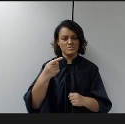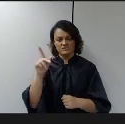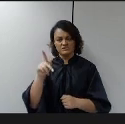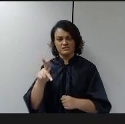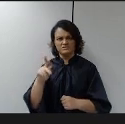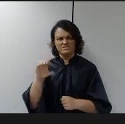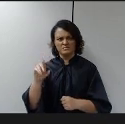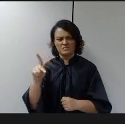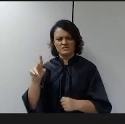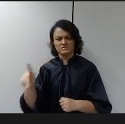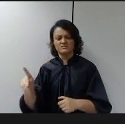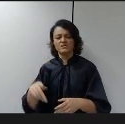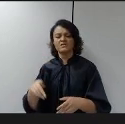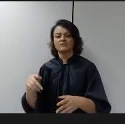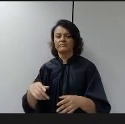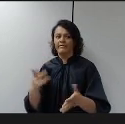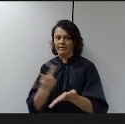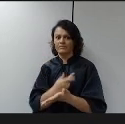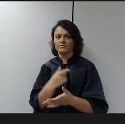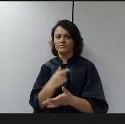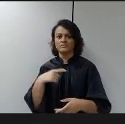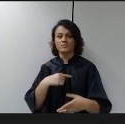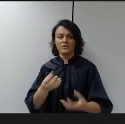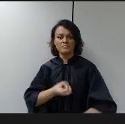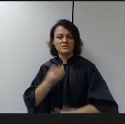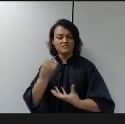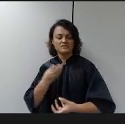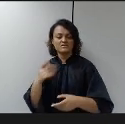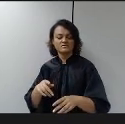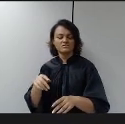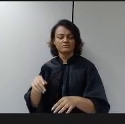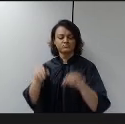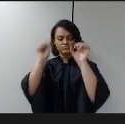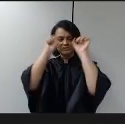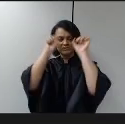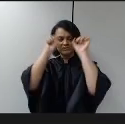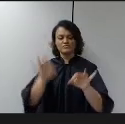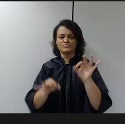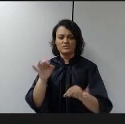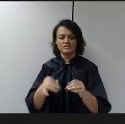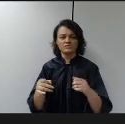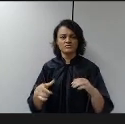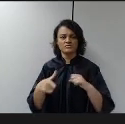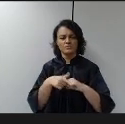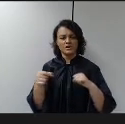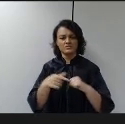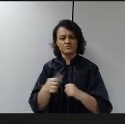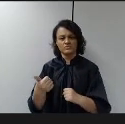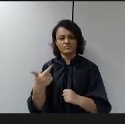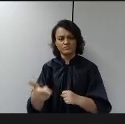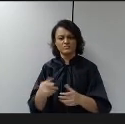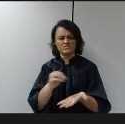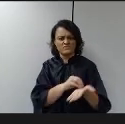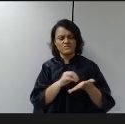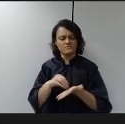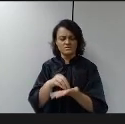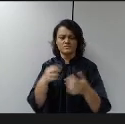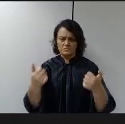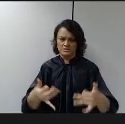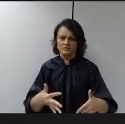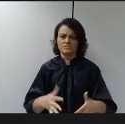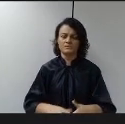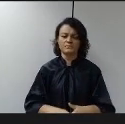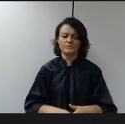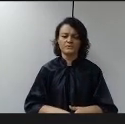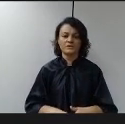de manifestação do Tribunal de Origem sobre o artigo 12, parágrafo 1º da Lei 8.112, pelo